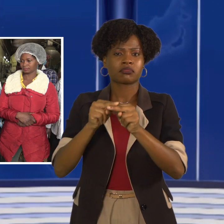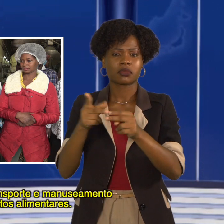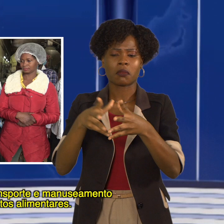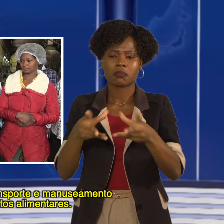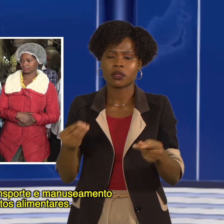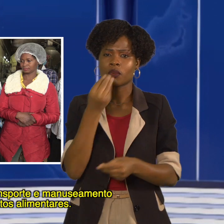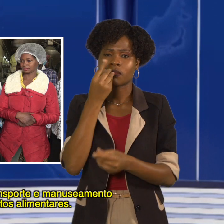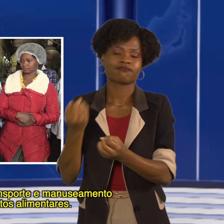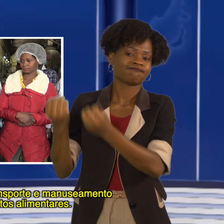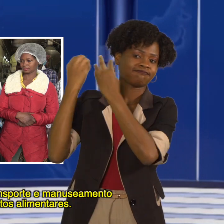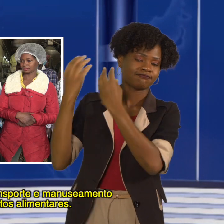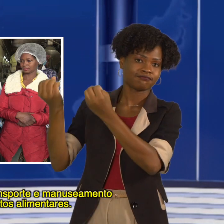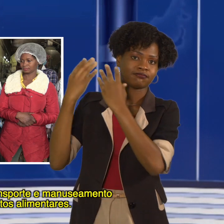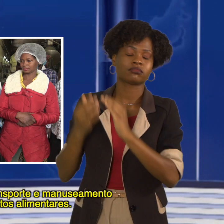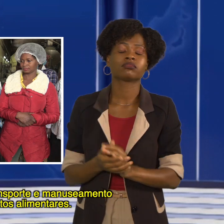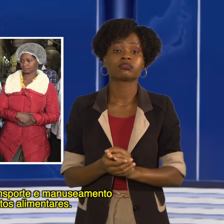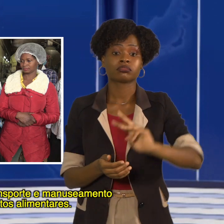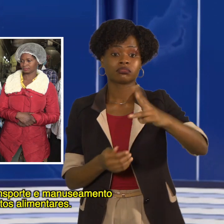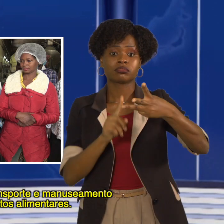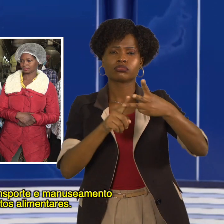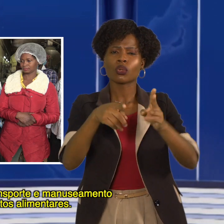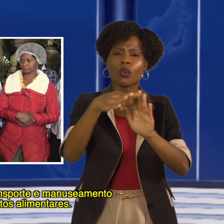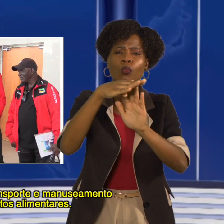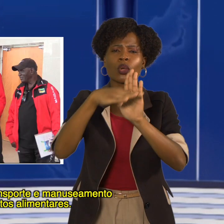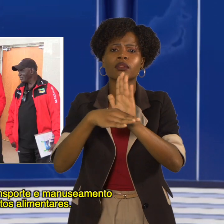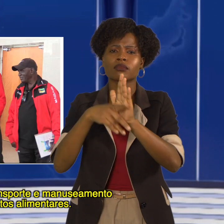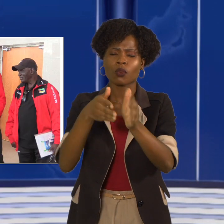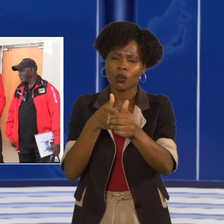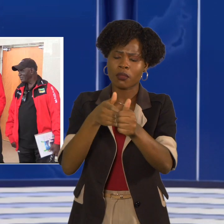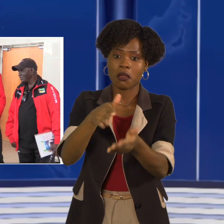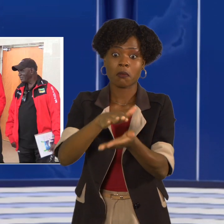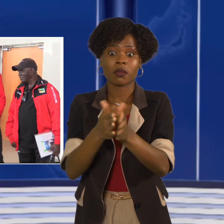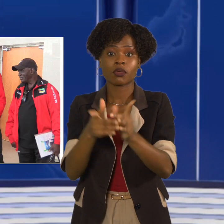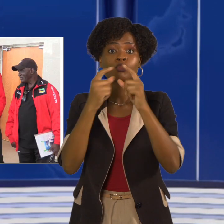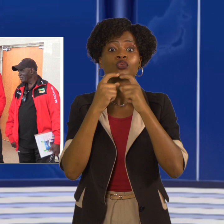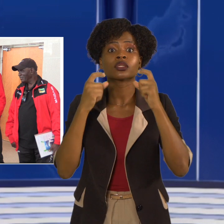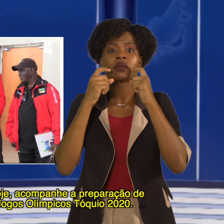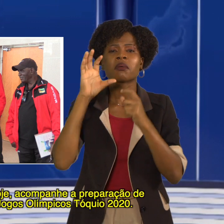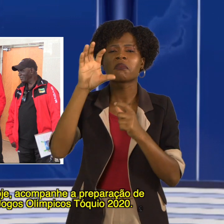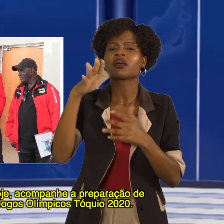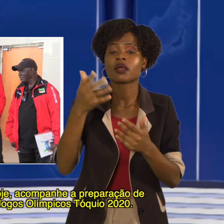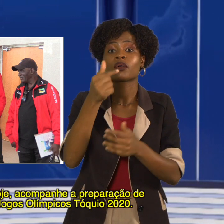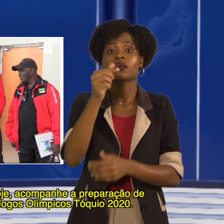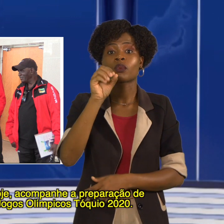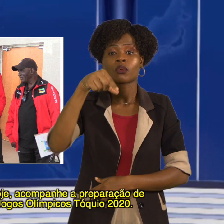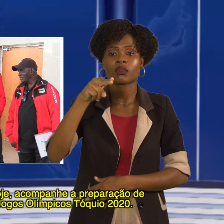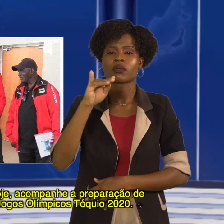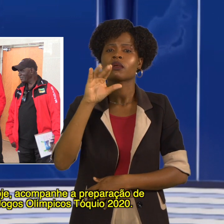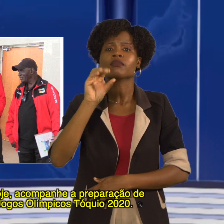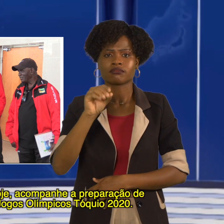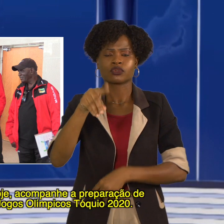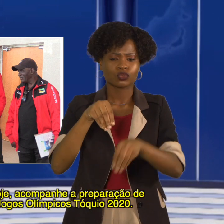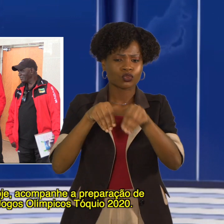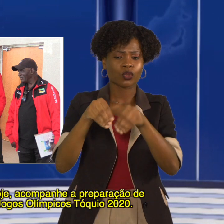higiene, humanização, transporte e manuseamento de produtos alimentares. Ainda no programa de hoje, acompanhe a